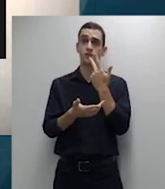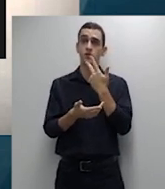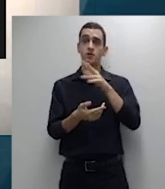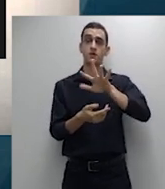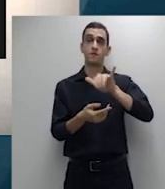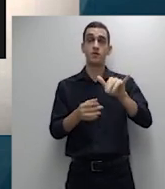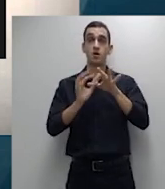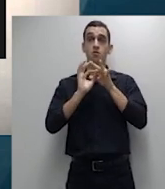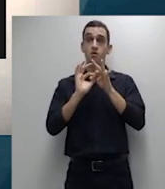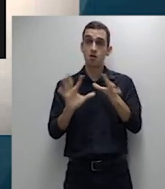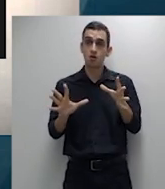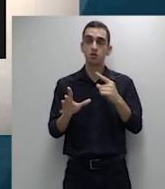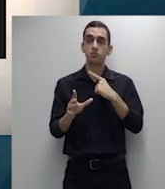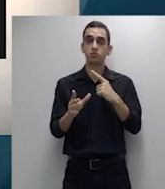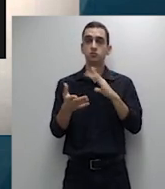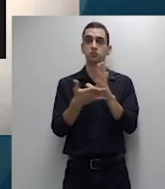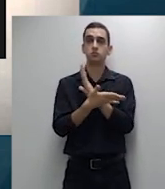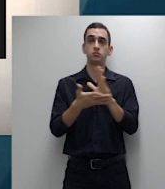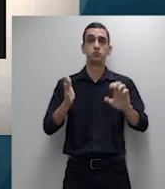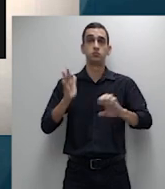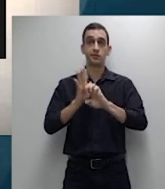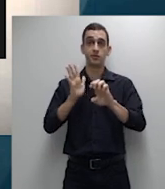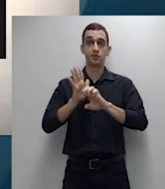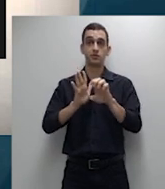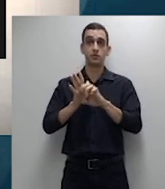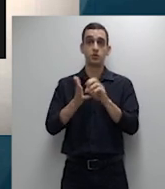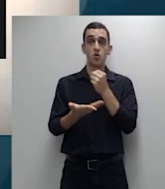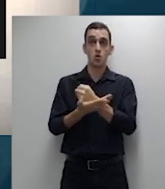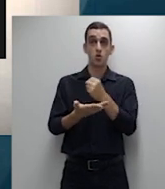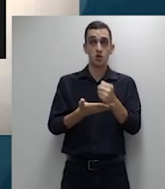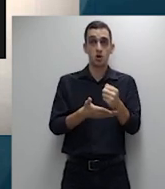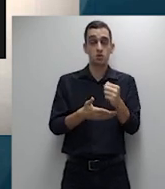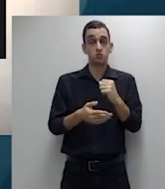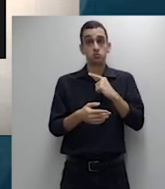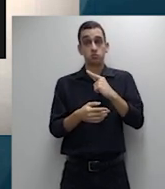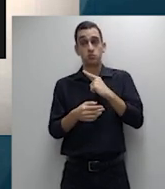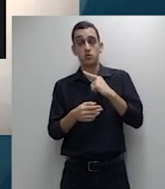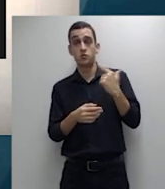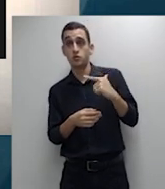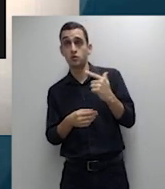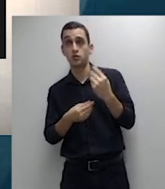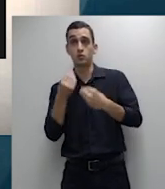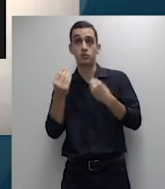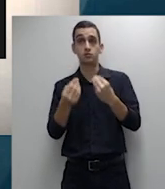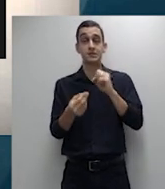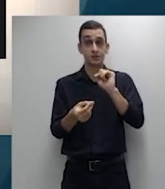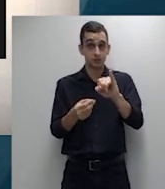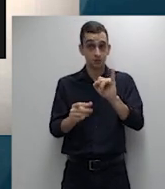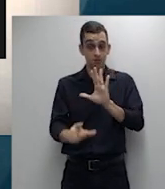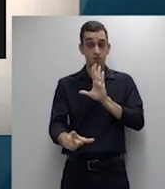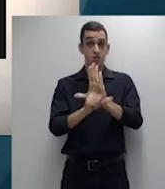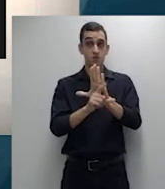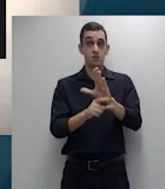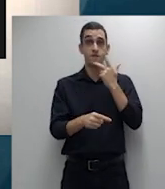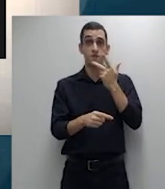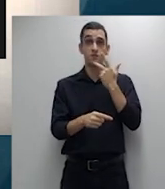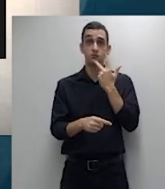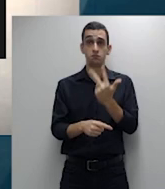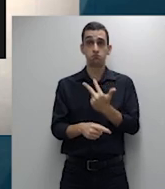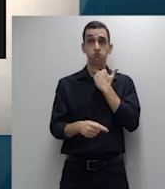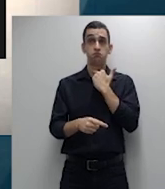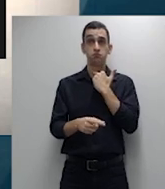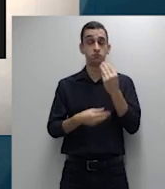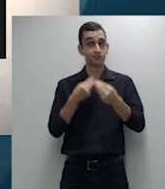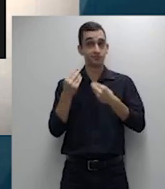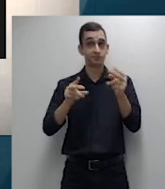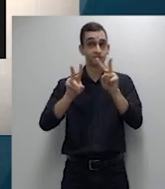autorização de cobrança por Edital encontrar-se-á lei não pode editar o contrato também não pode e aí entra